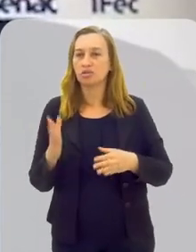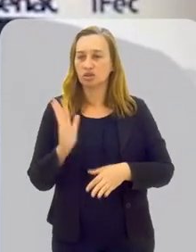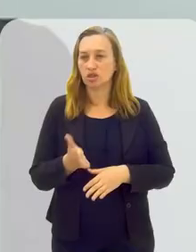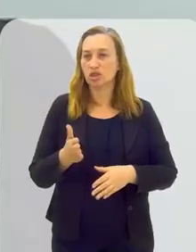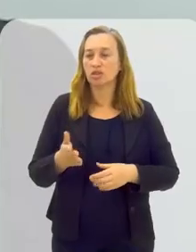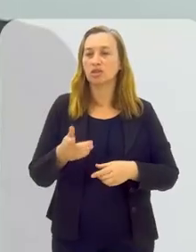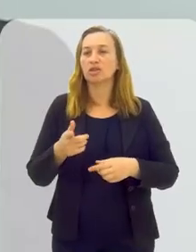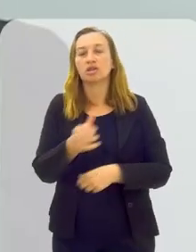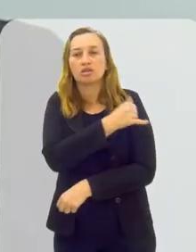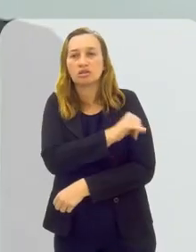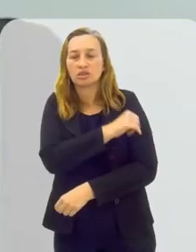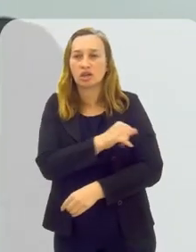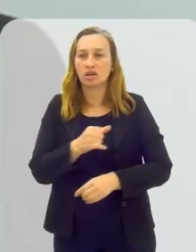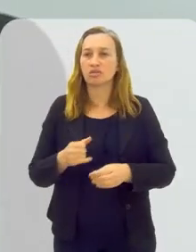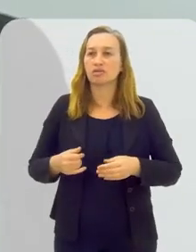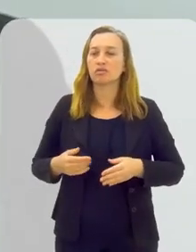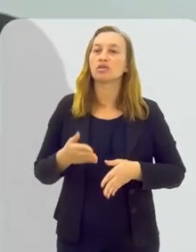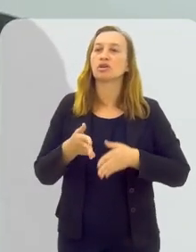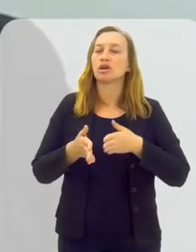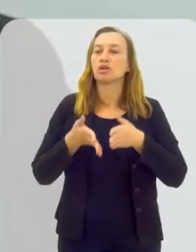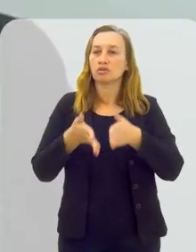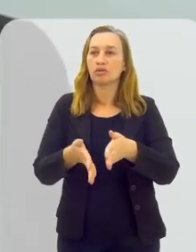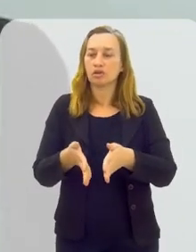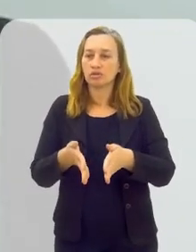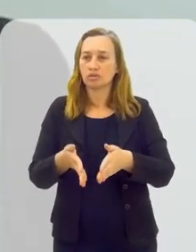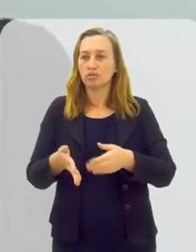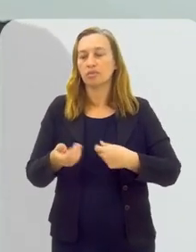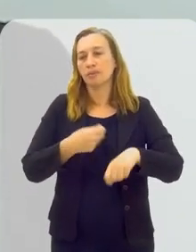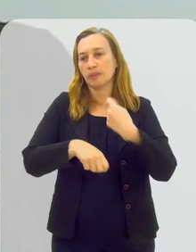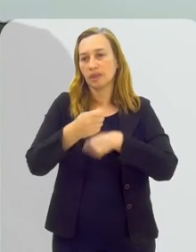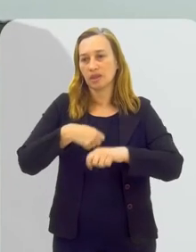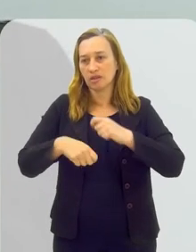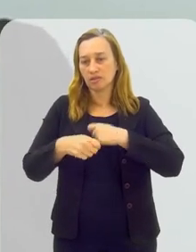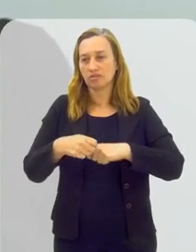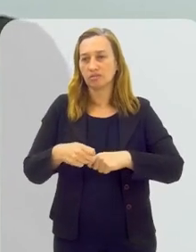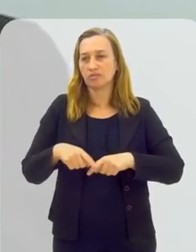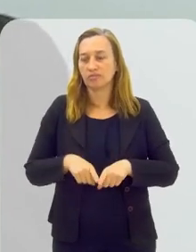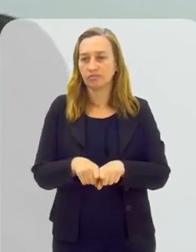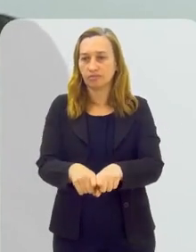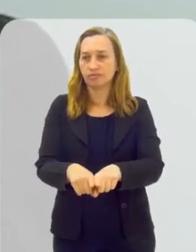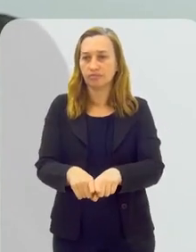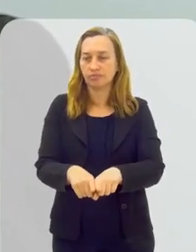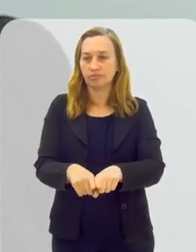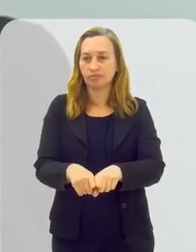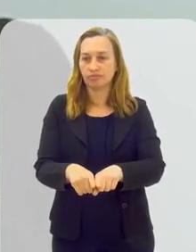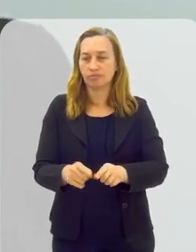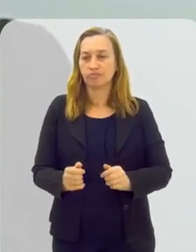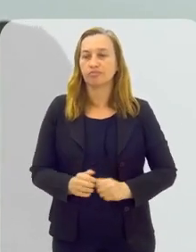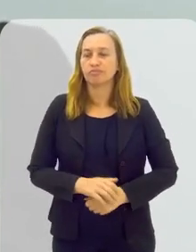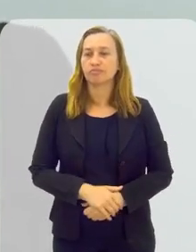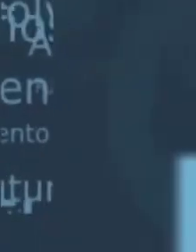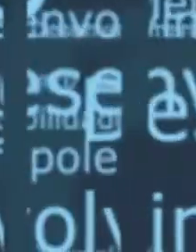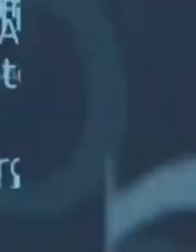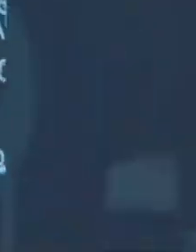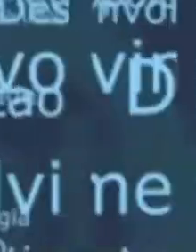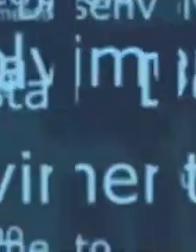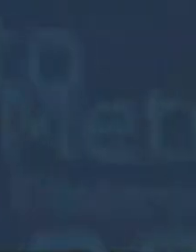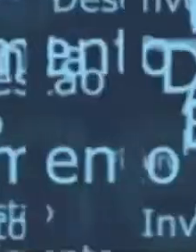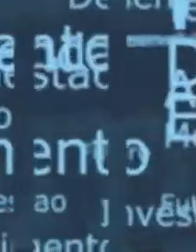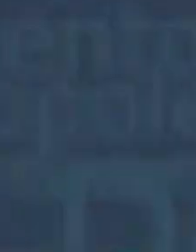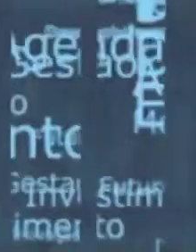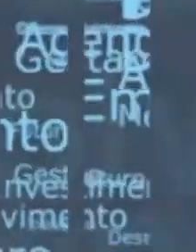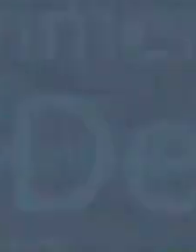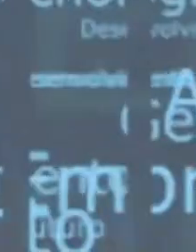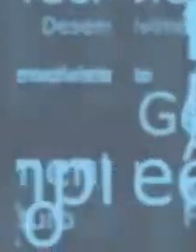dos seus 20 a gente vai fazer o rápido intervalo e voltamos aqui política economista sustentabilidade caminham juntos